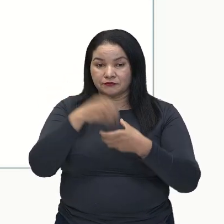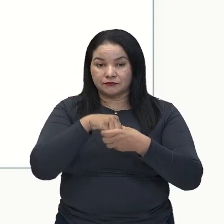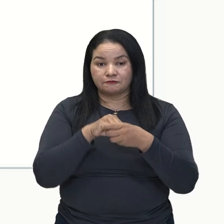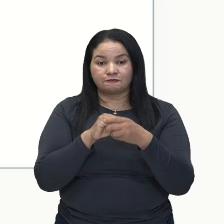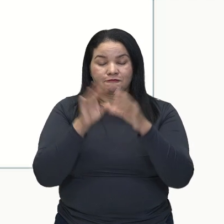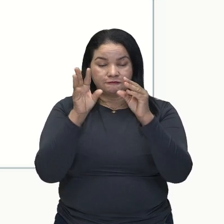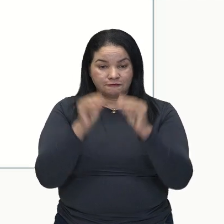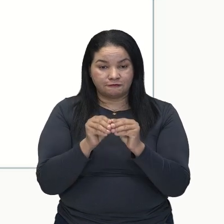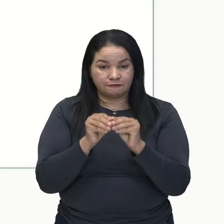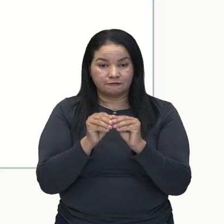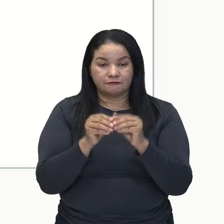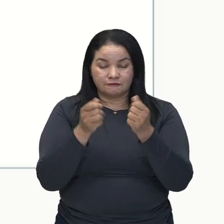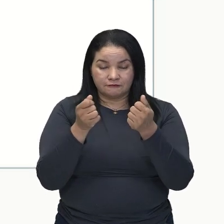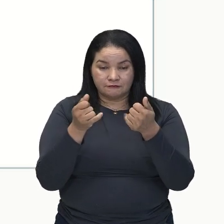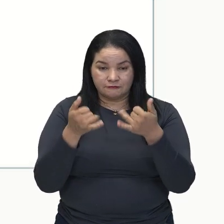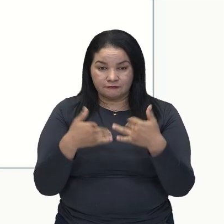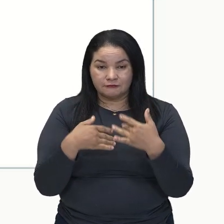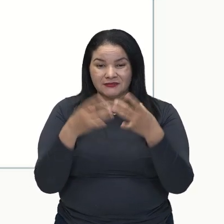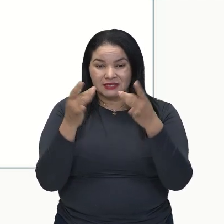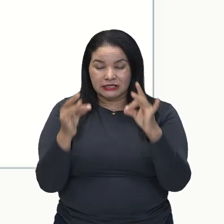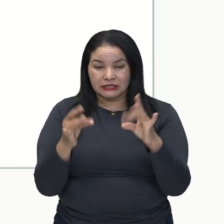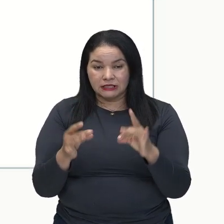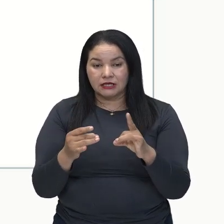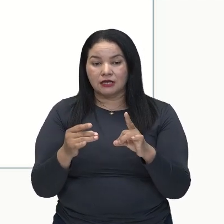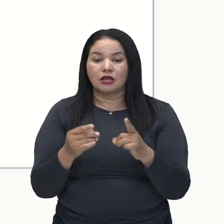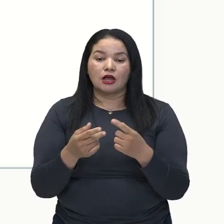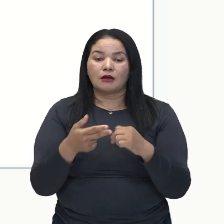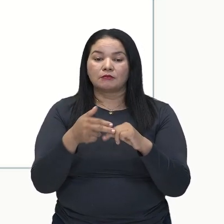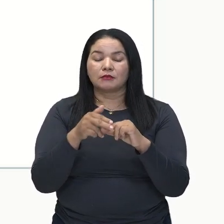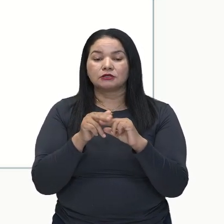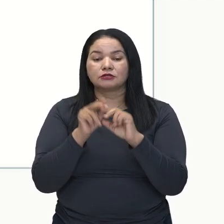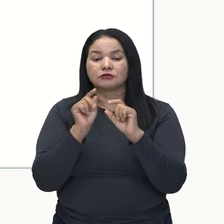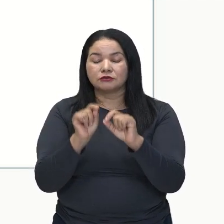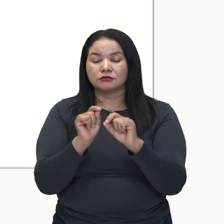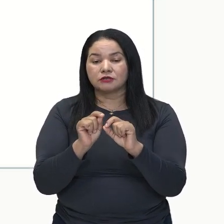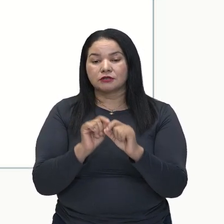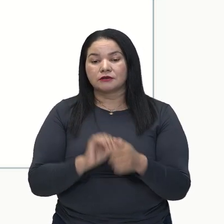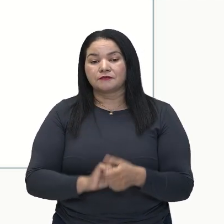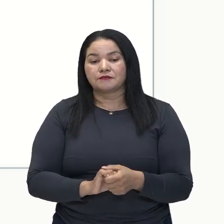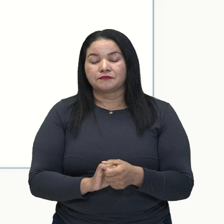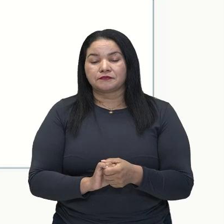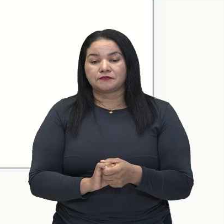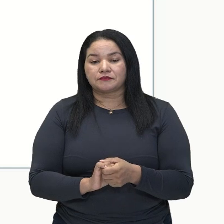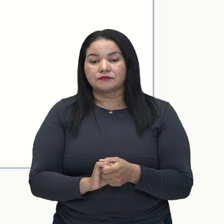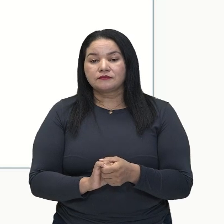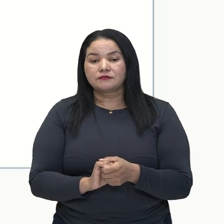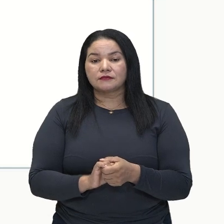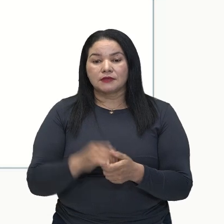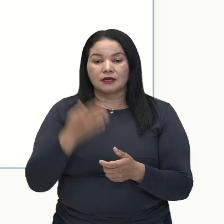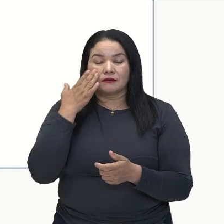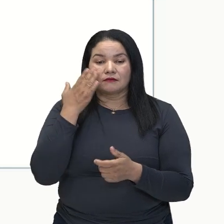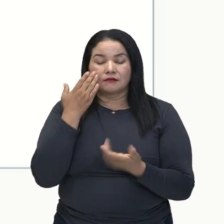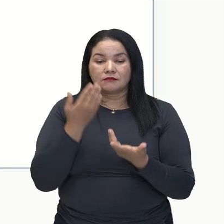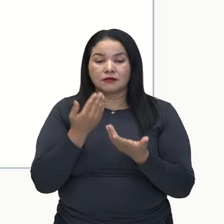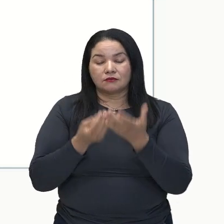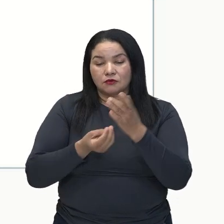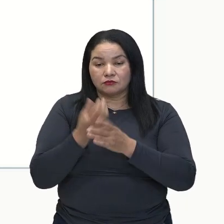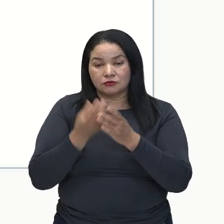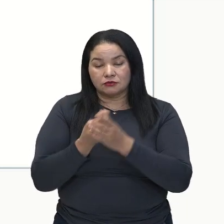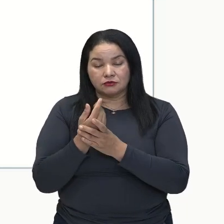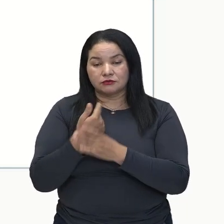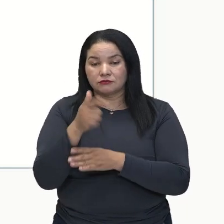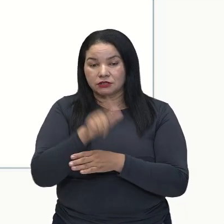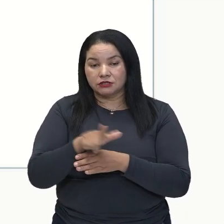bastante explícita a partir da nossa leitura. Com isso, sabemos que a tradição literária da narrativa de Milton Ratum